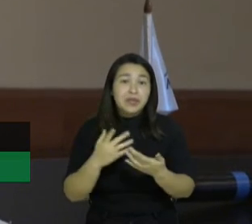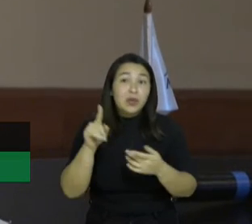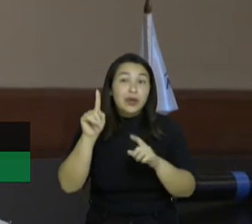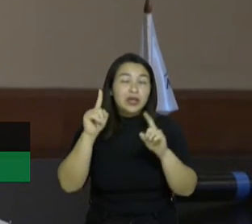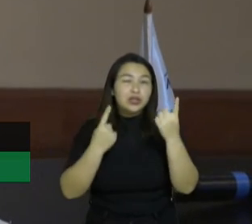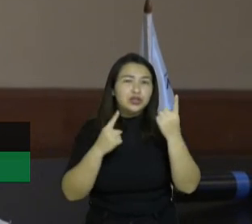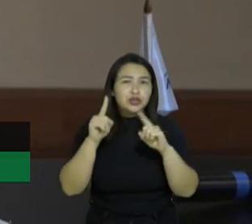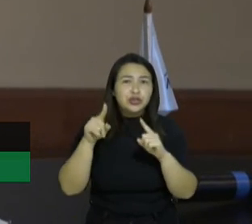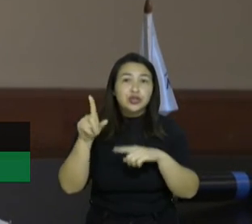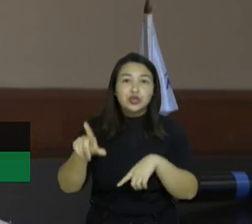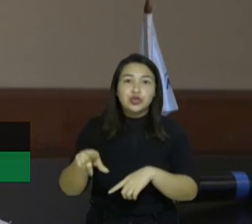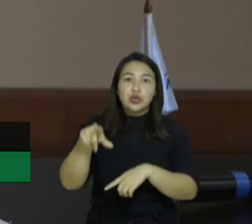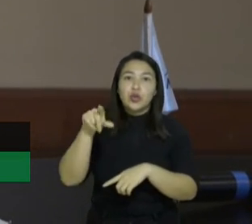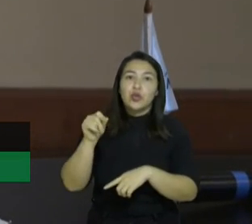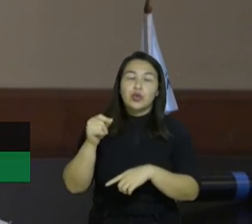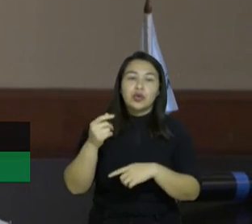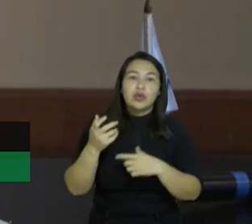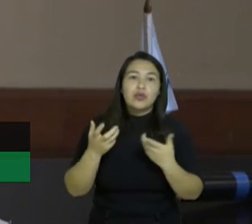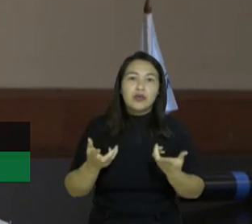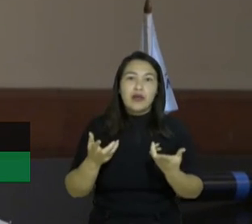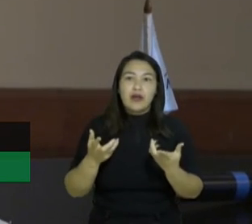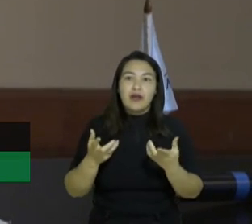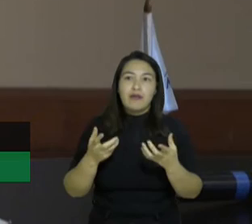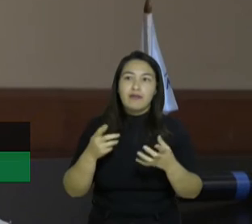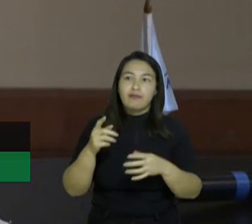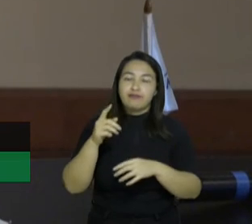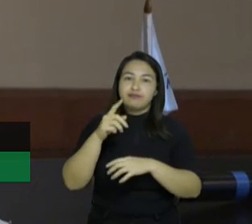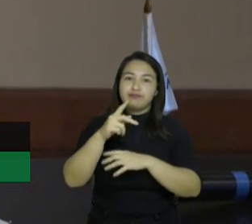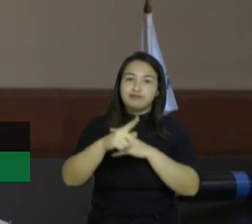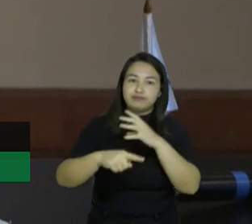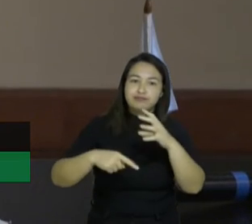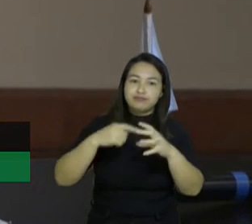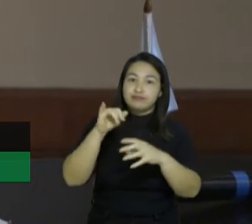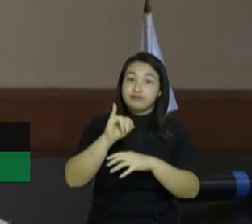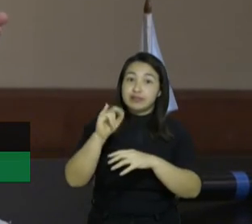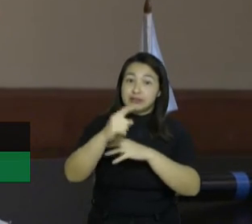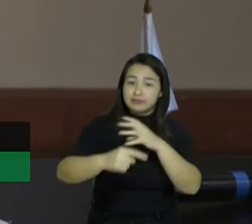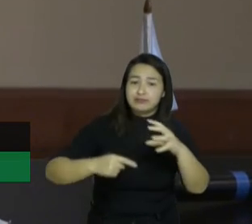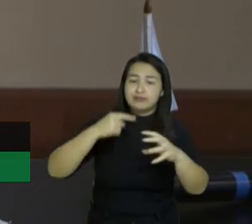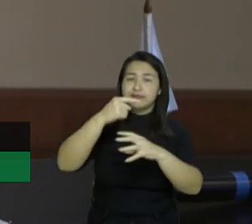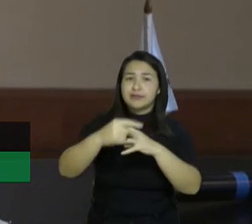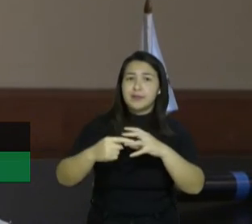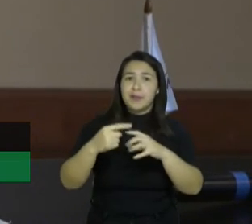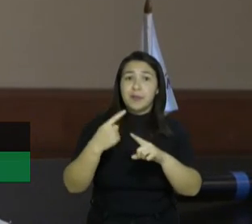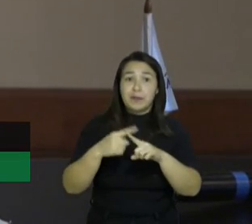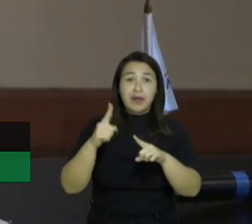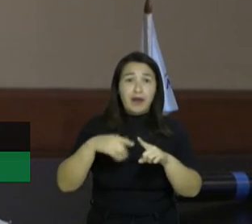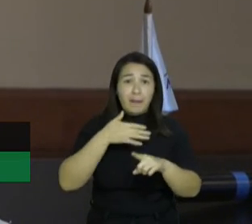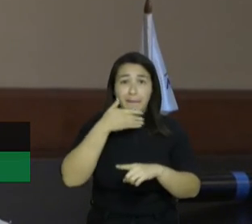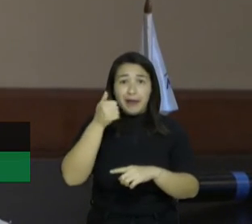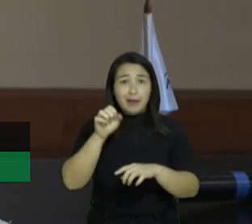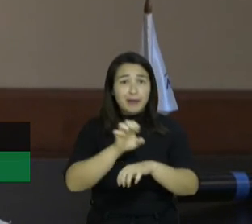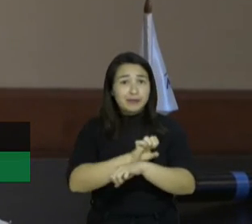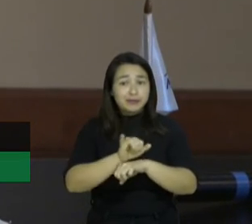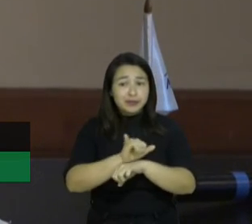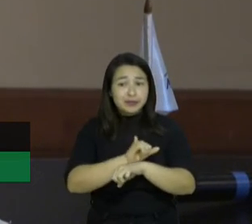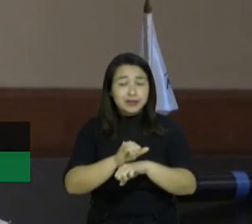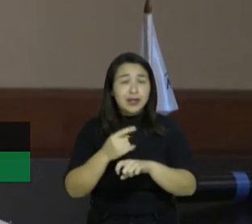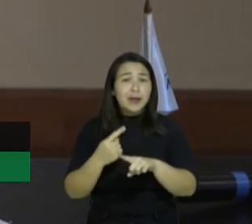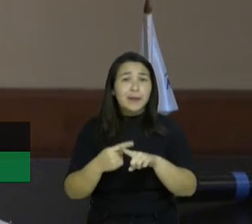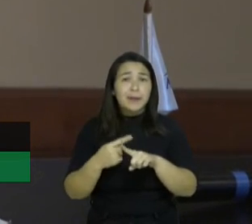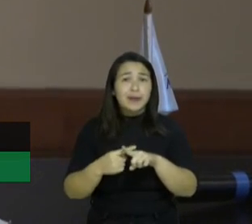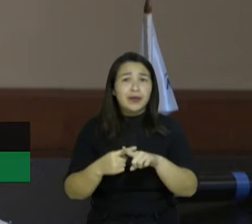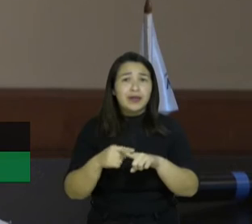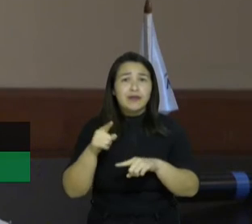optou por Abrir se internacionalizar via acordos comerciais que é a melhor estratégia por quê Porque quando você negocia você